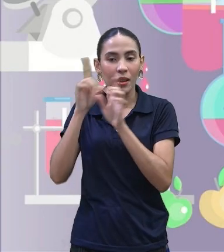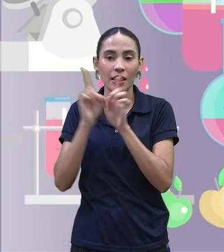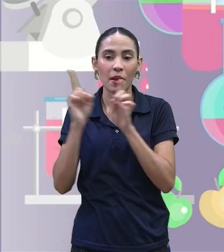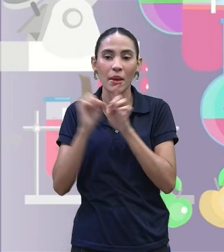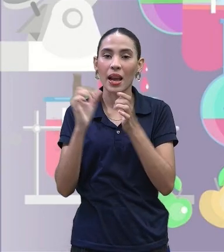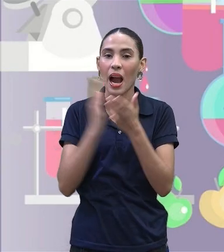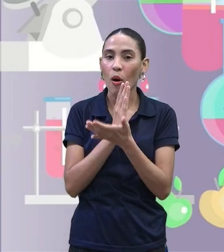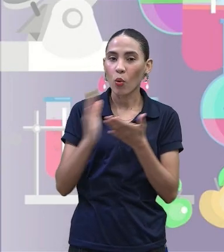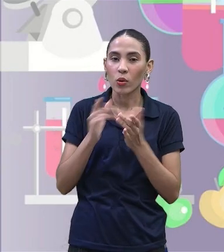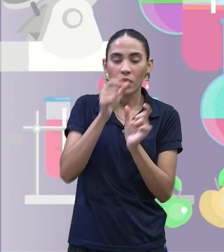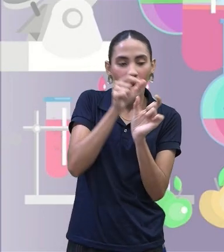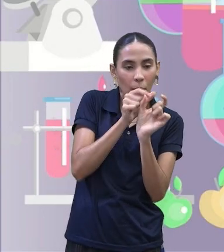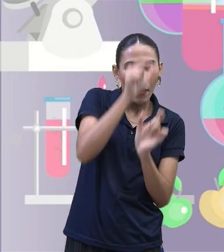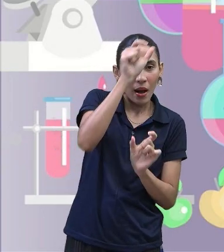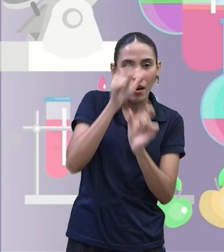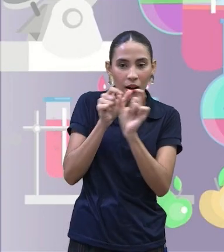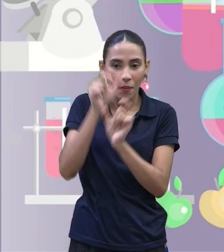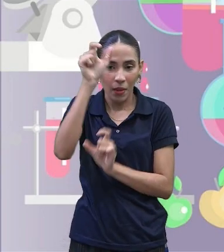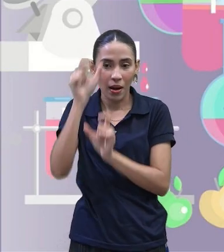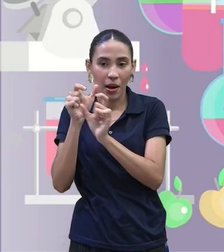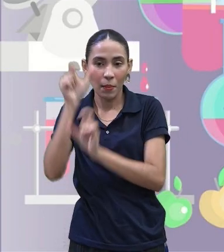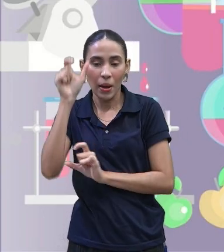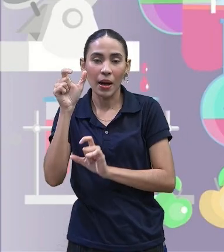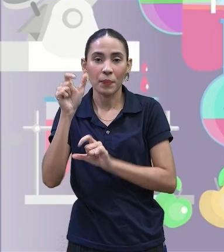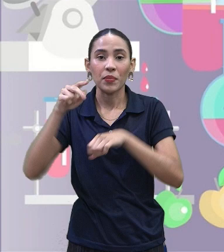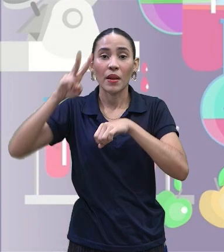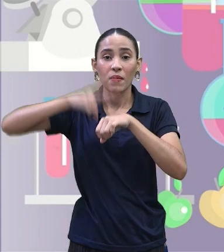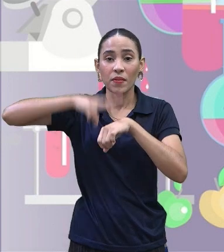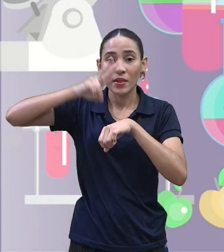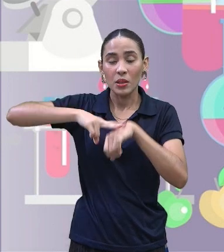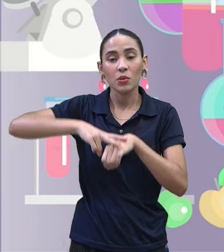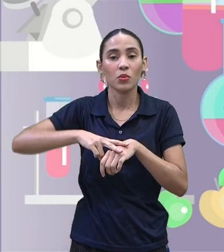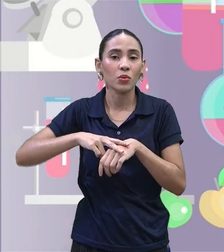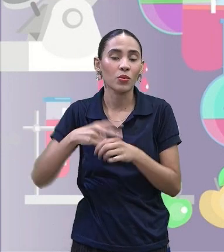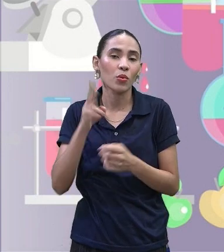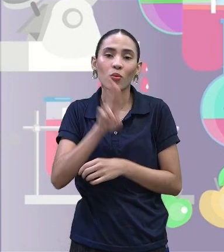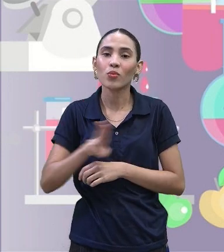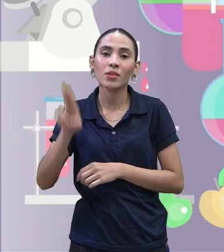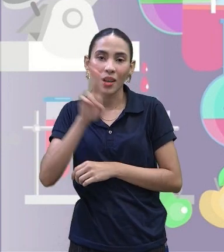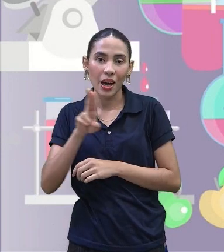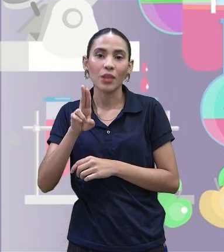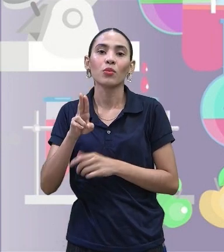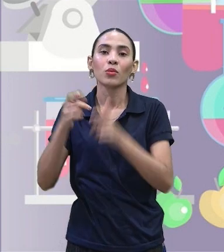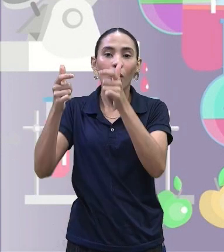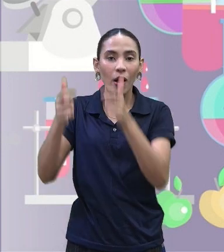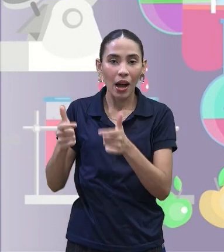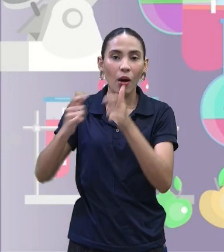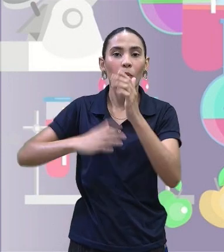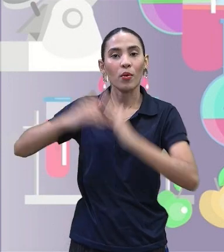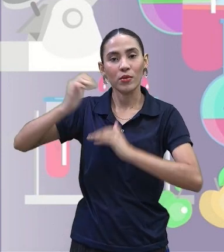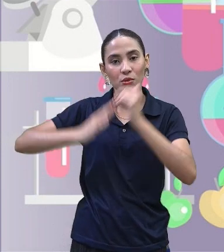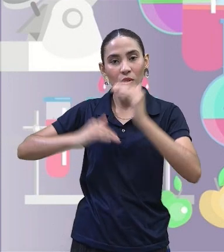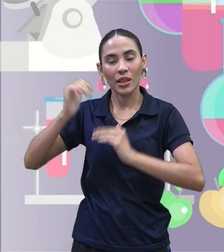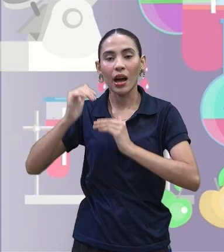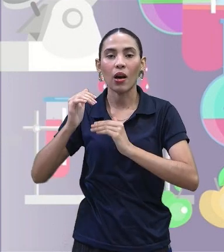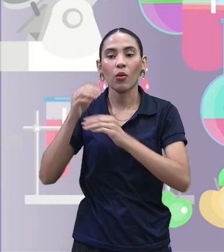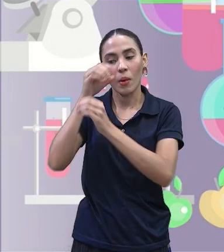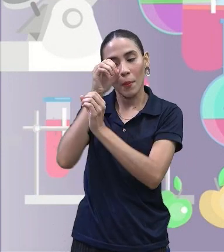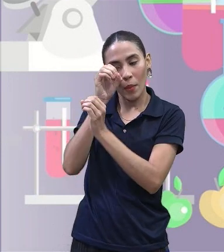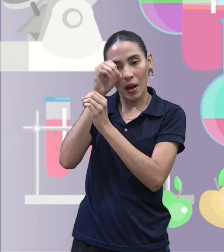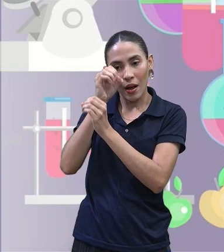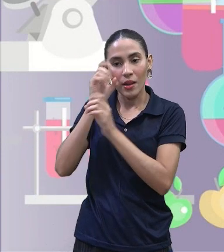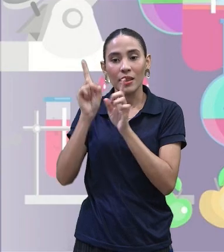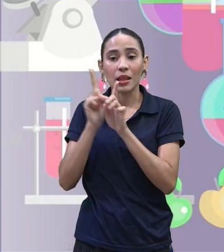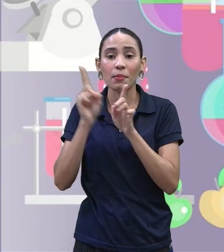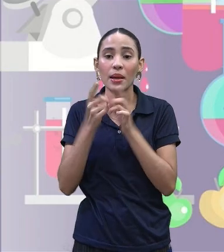alguns tubos, algumas vidrarias que são comuns, então, dentro daquele ambiente laboratorial. A gente